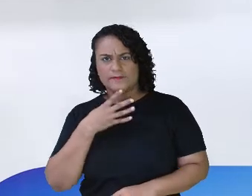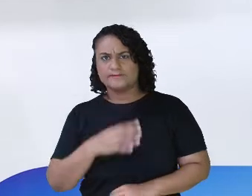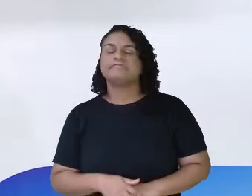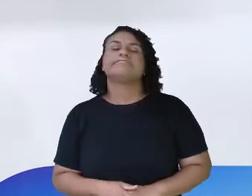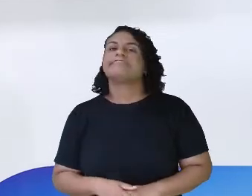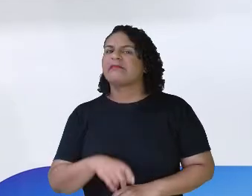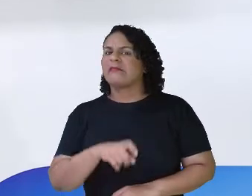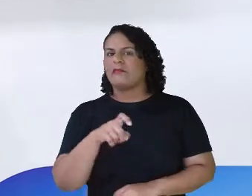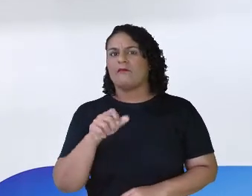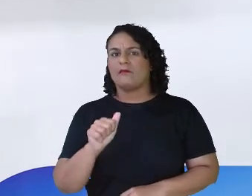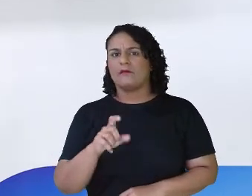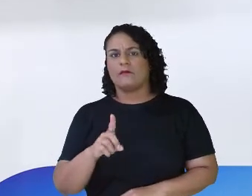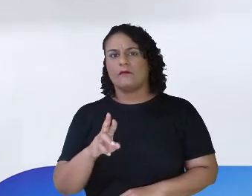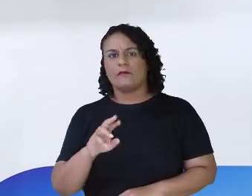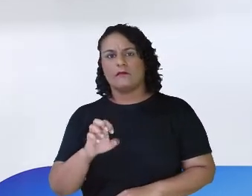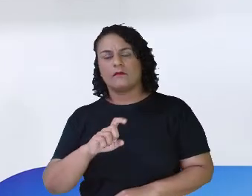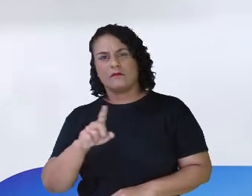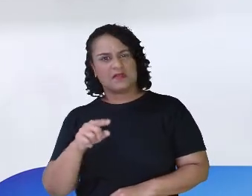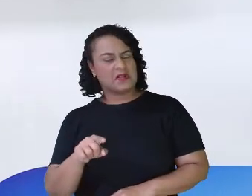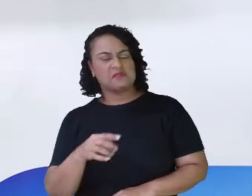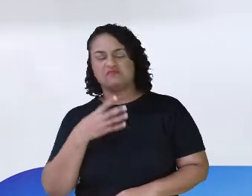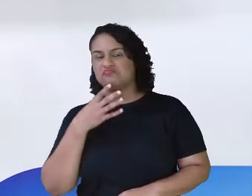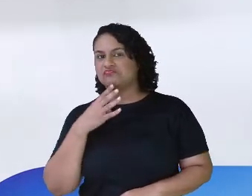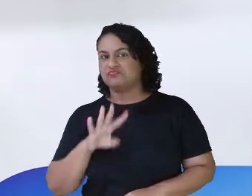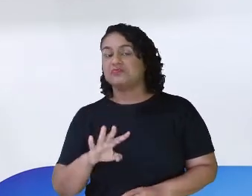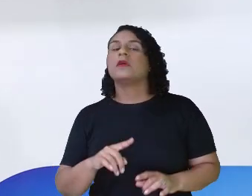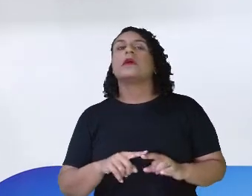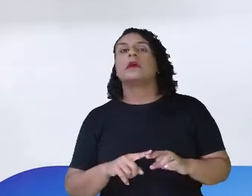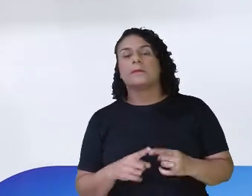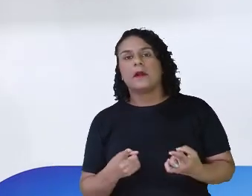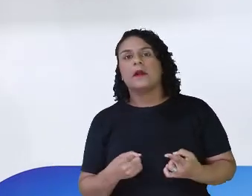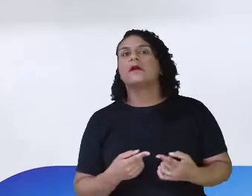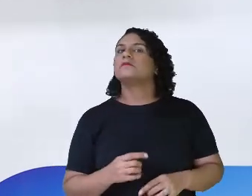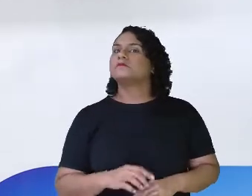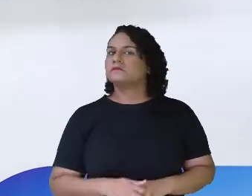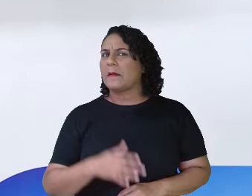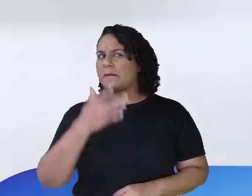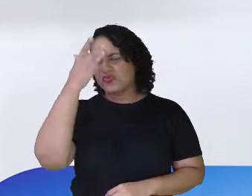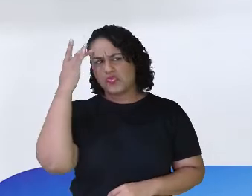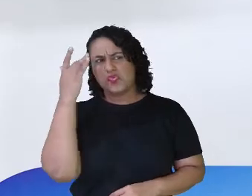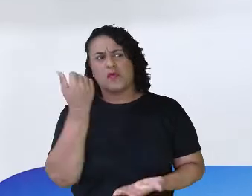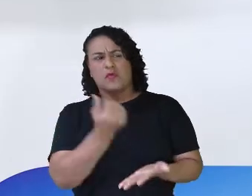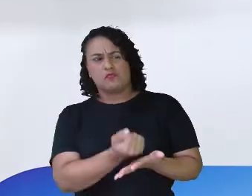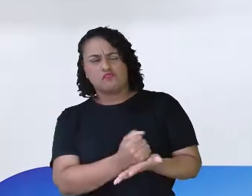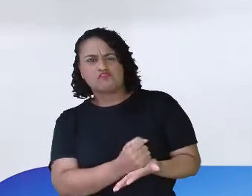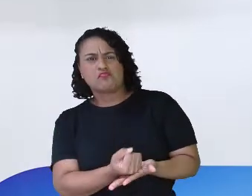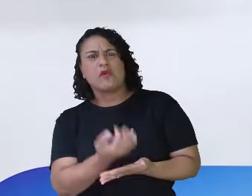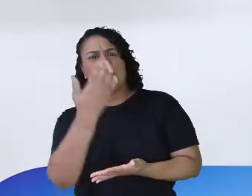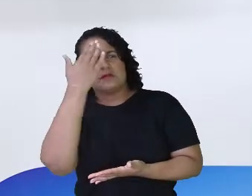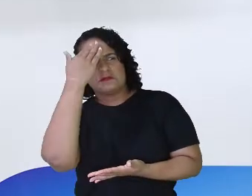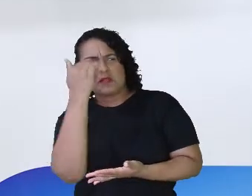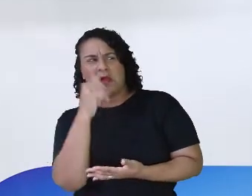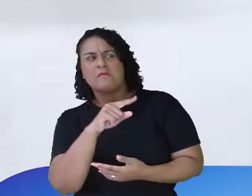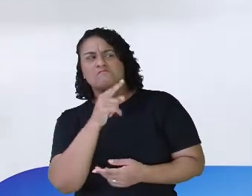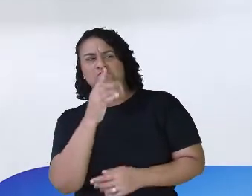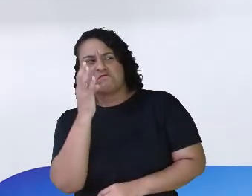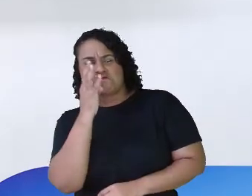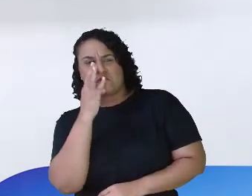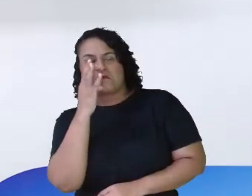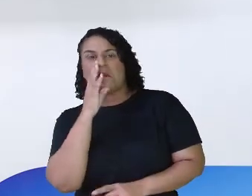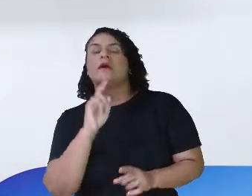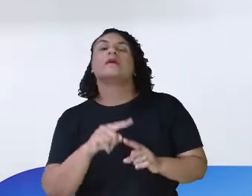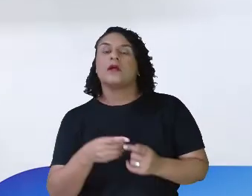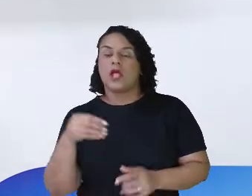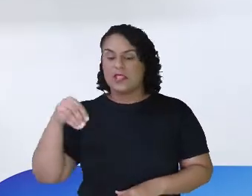não domino muito bem. Inclusive, eu acho muito bonito, mas não sei. Dama eu conheço,